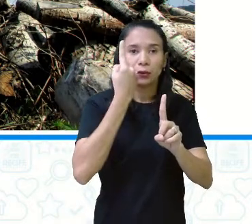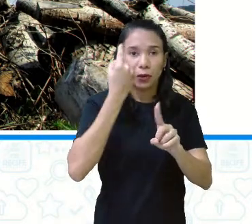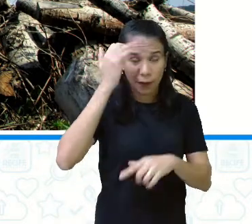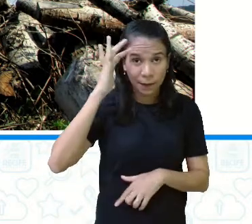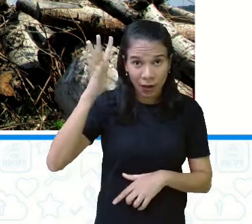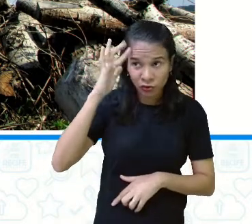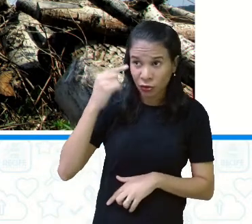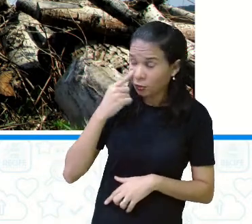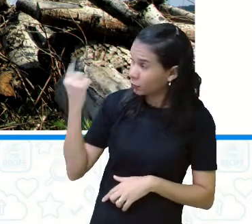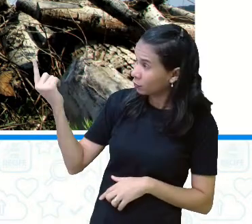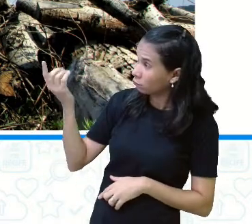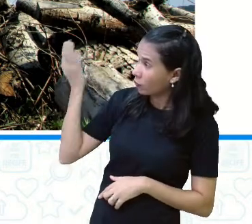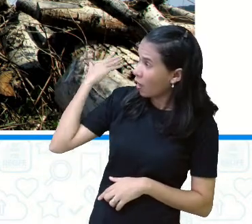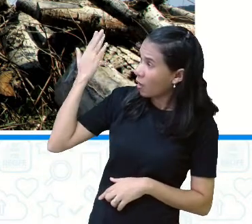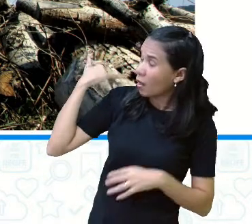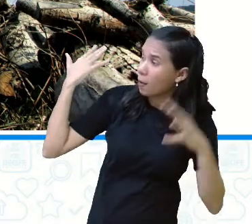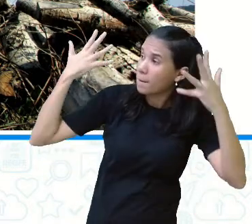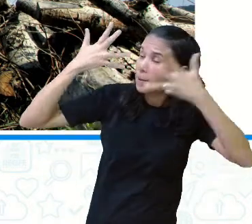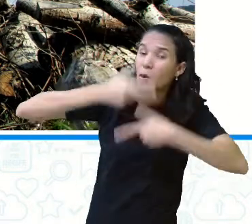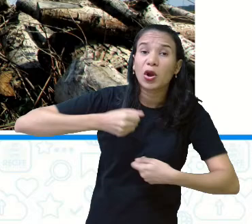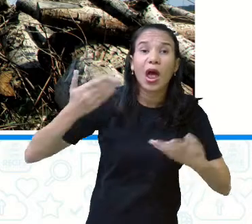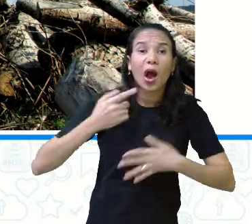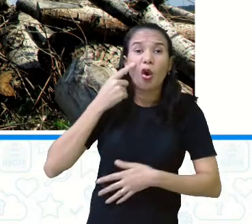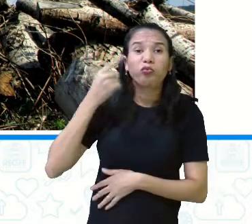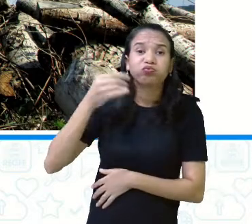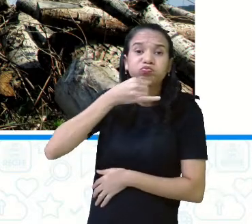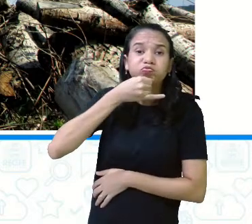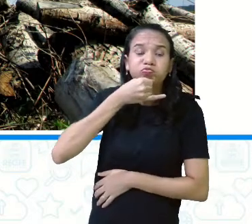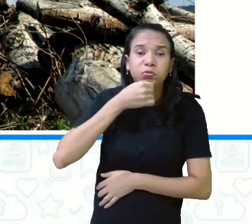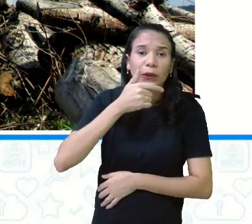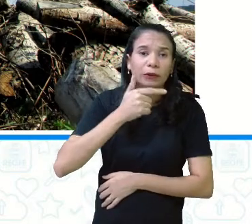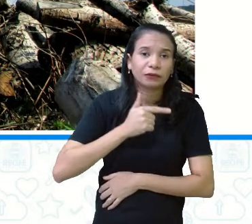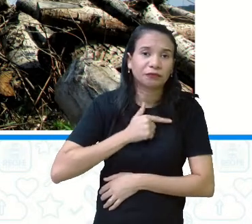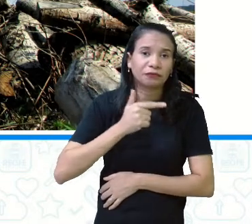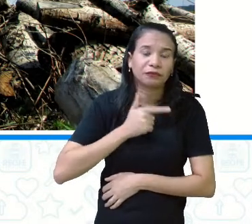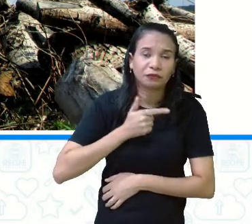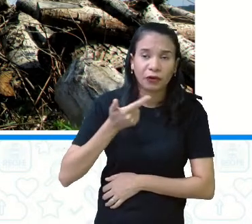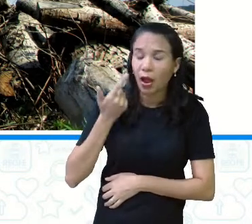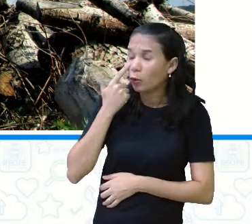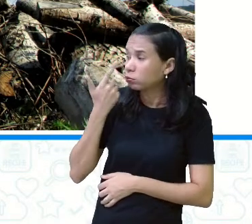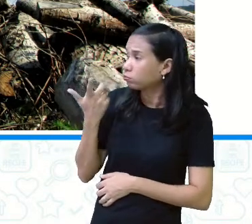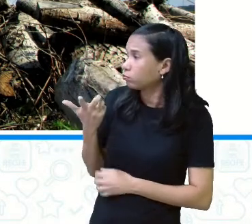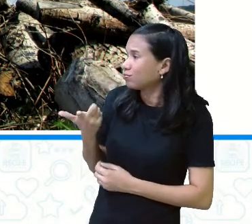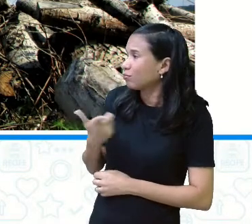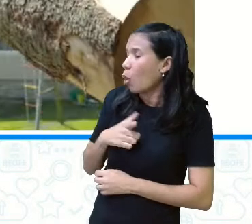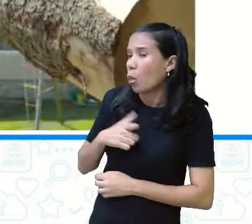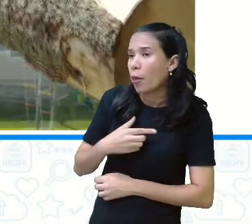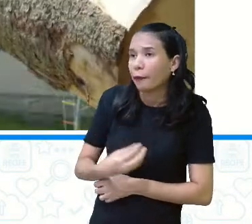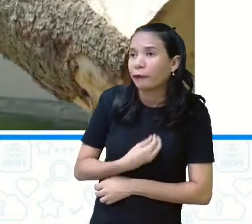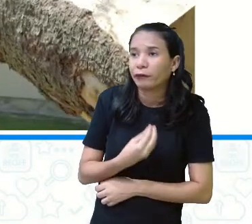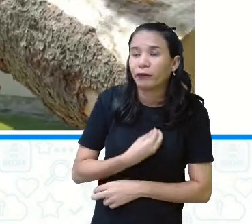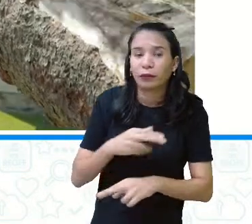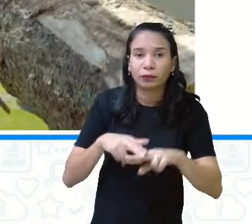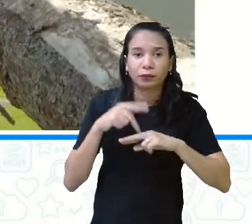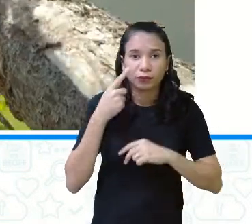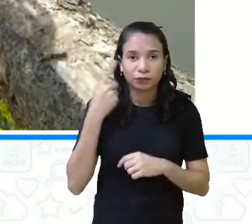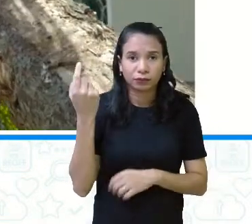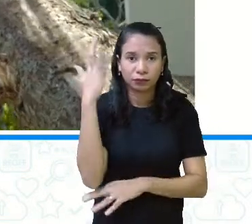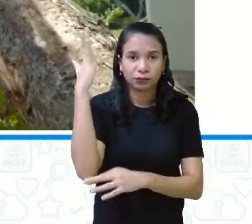Imagine como esse lugar era tão bonito e está assim dessa forma agora, sem cor, sem vida, por conta